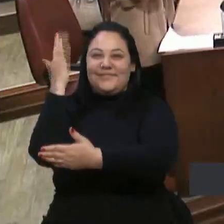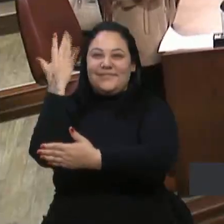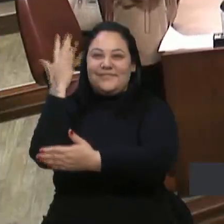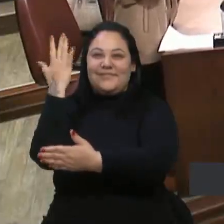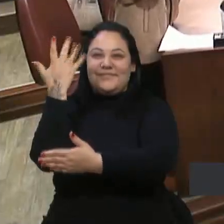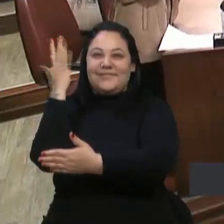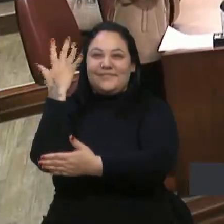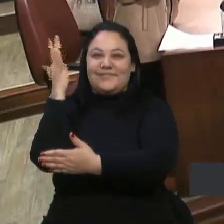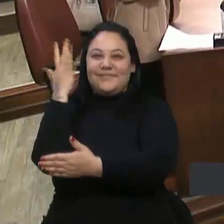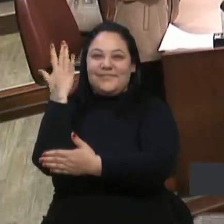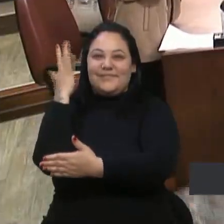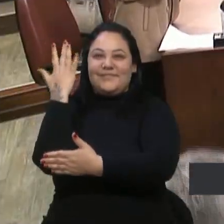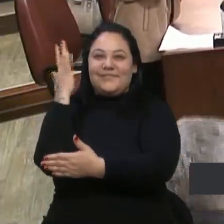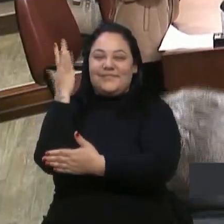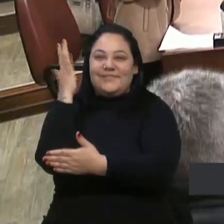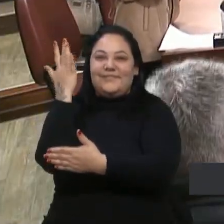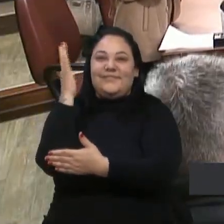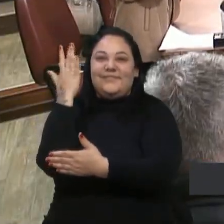aplaudir.